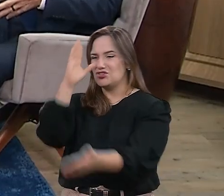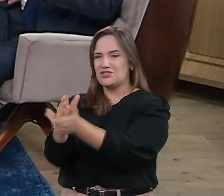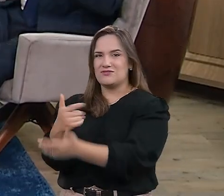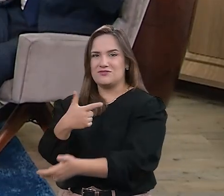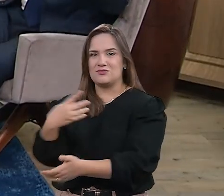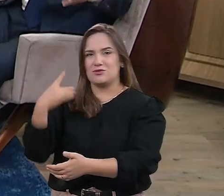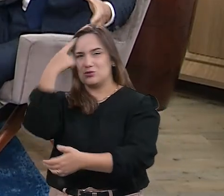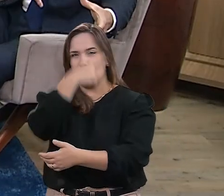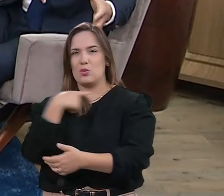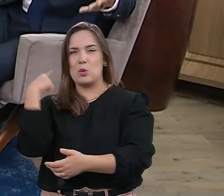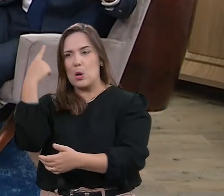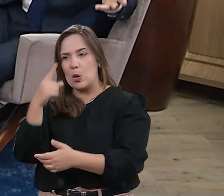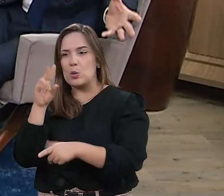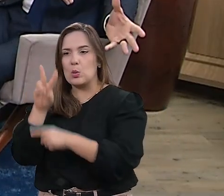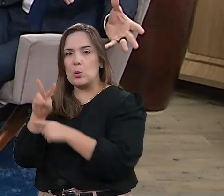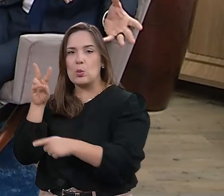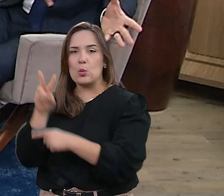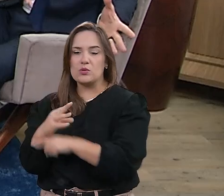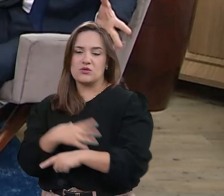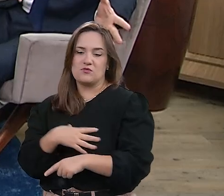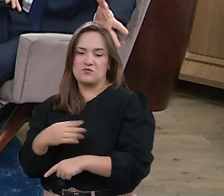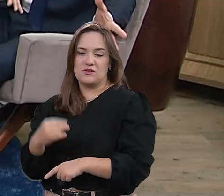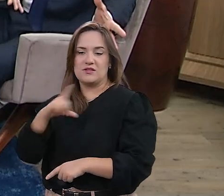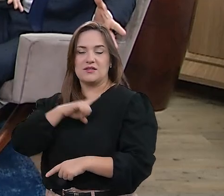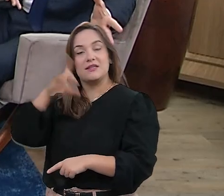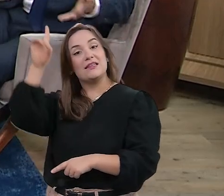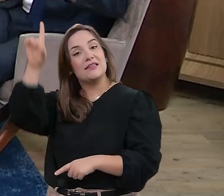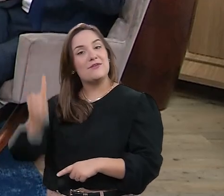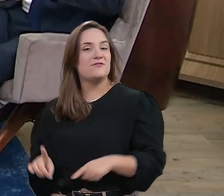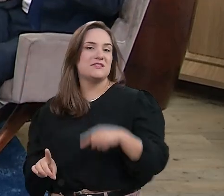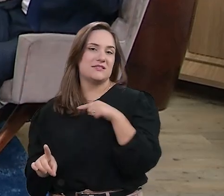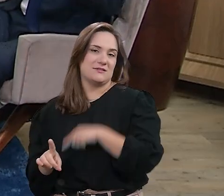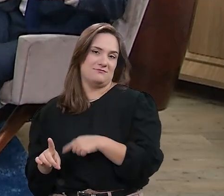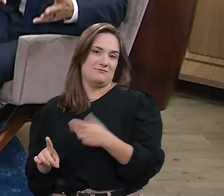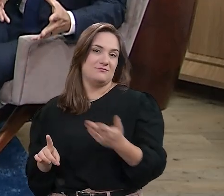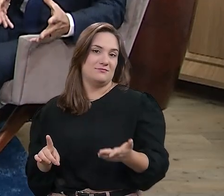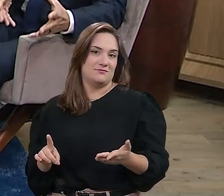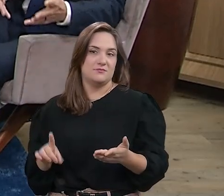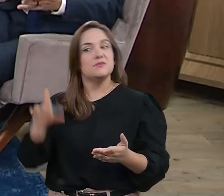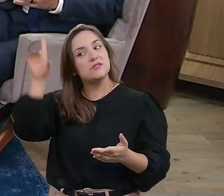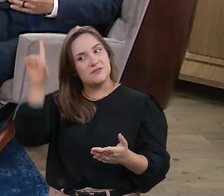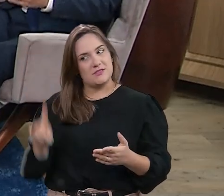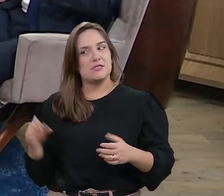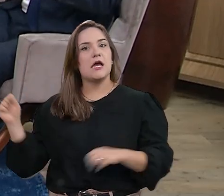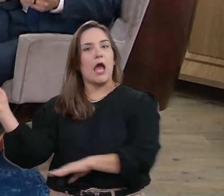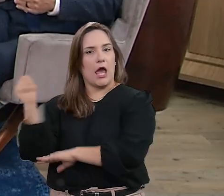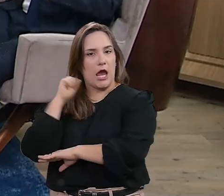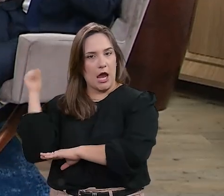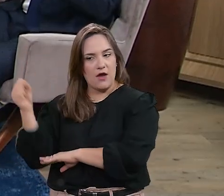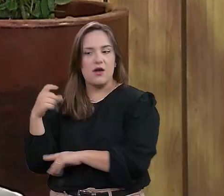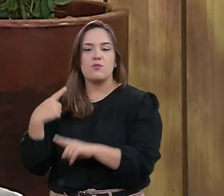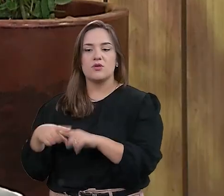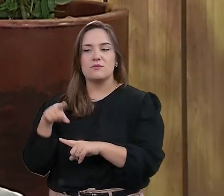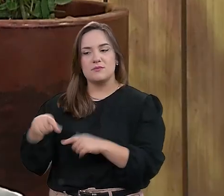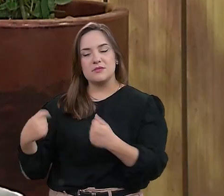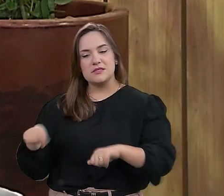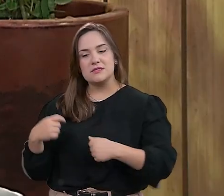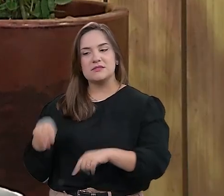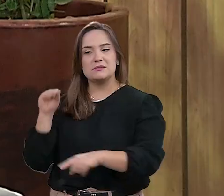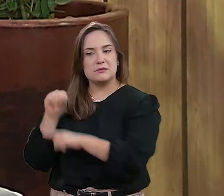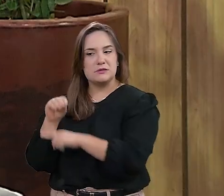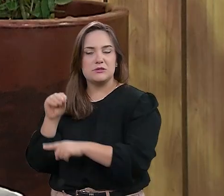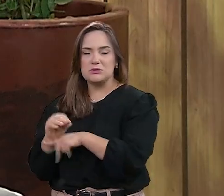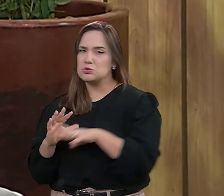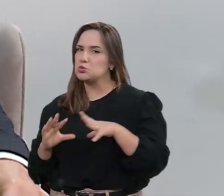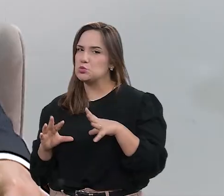horas cuidando de um filho com deficiência, né? Deficiência grave, aquele que precisa de cuidados para